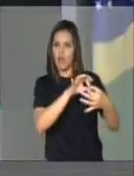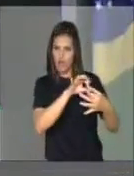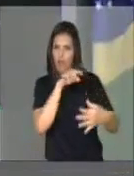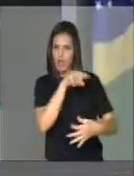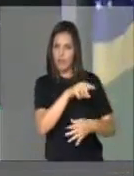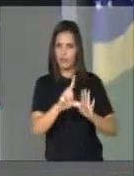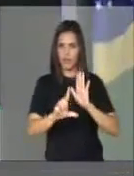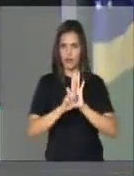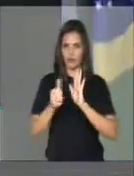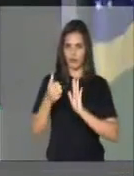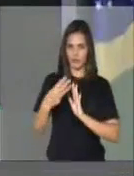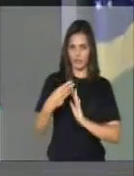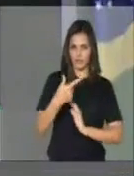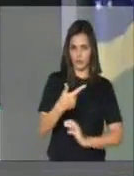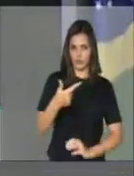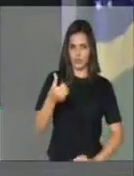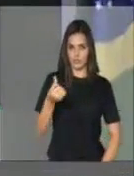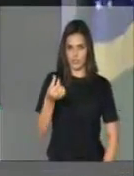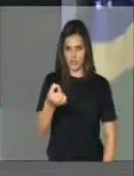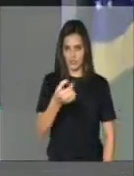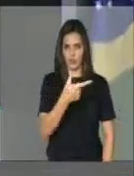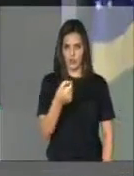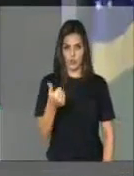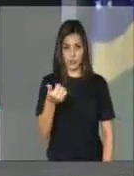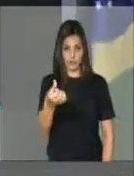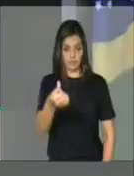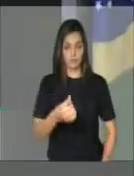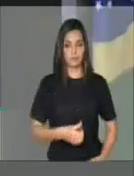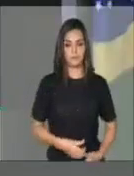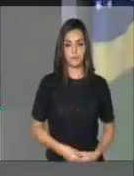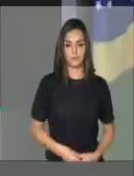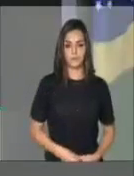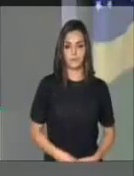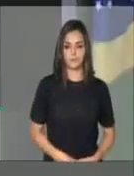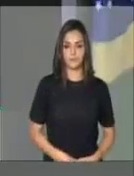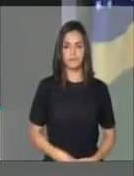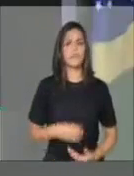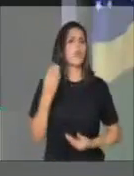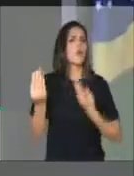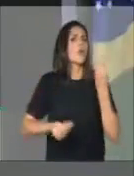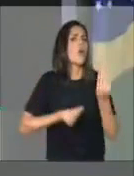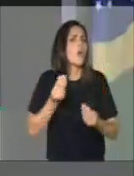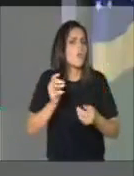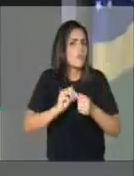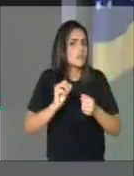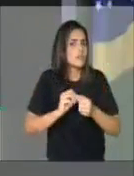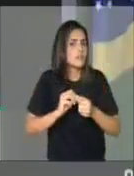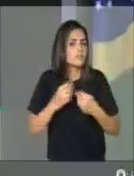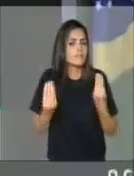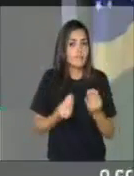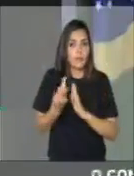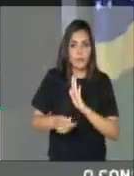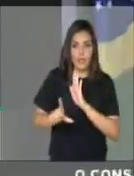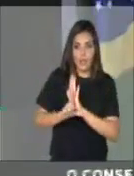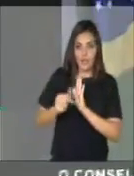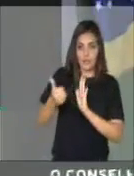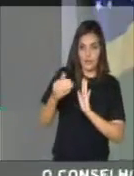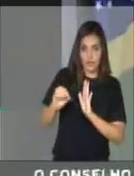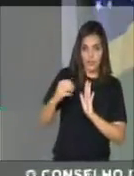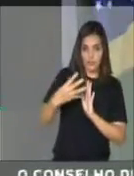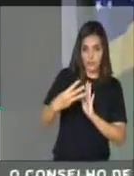correlatos previstos na Lei 13.260 de 2016. Os procedimentos previstos no PL